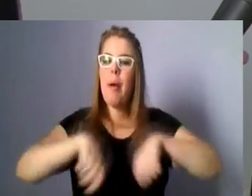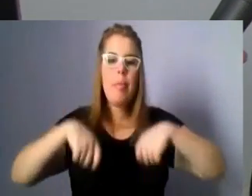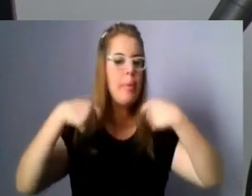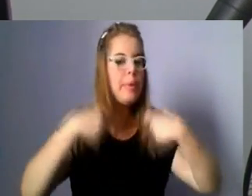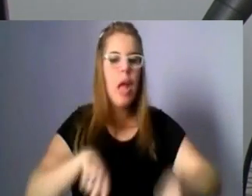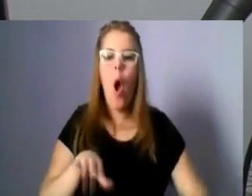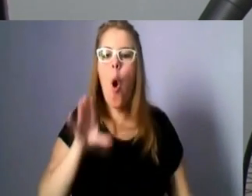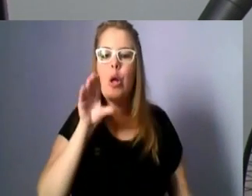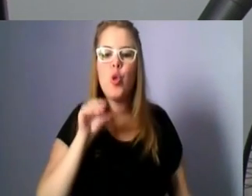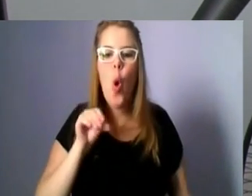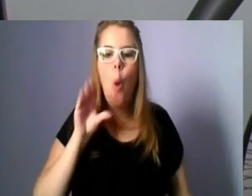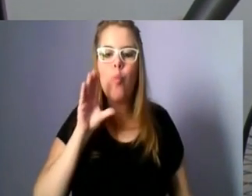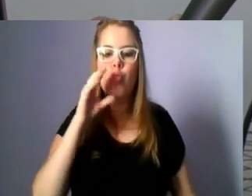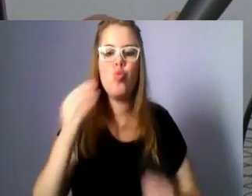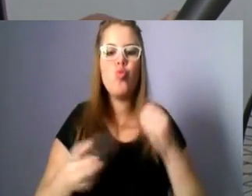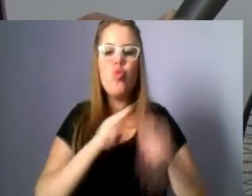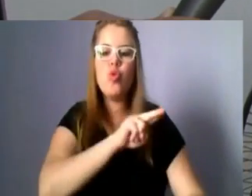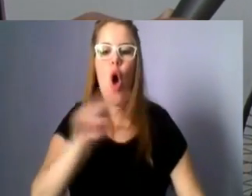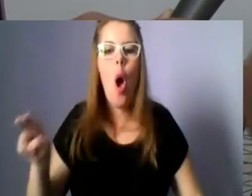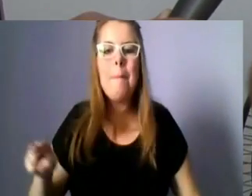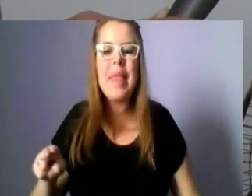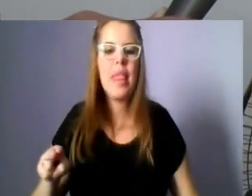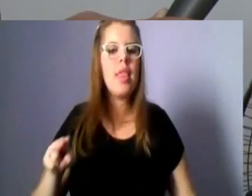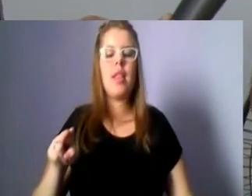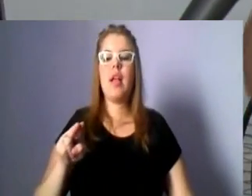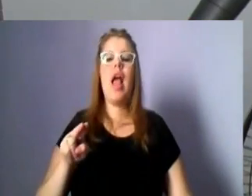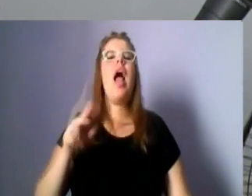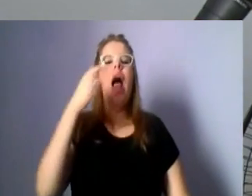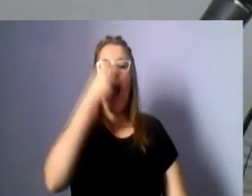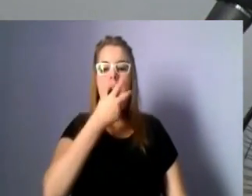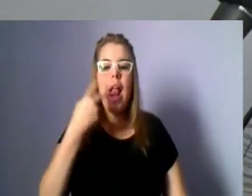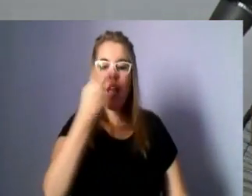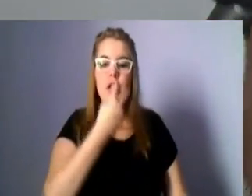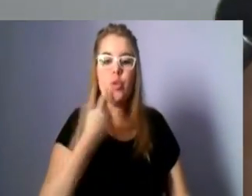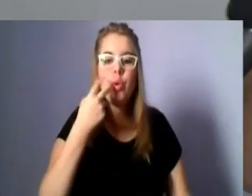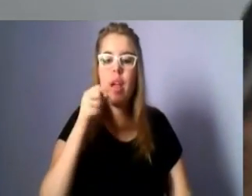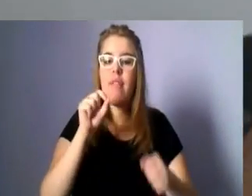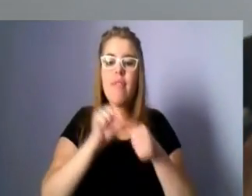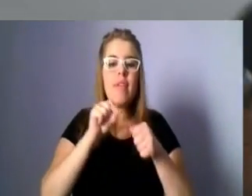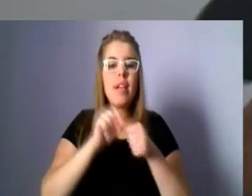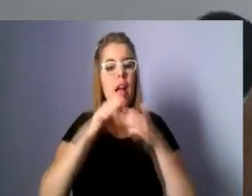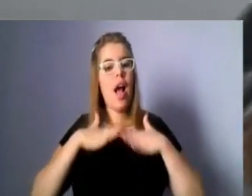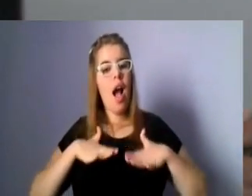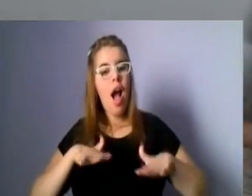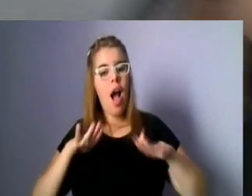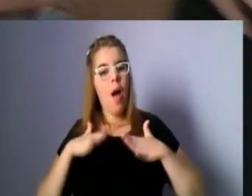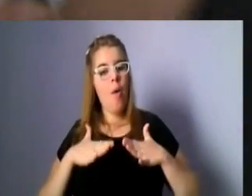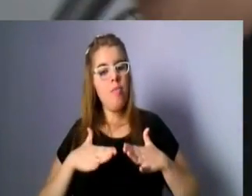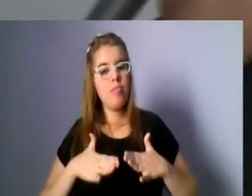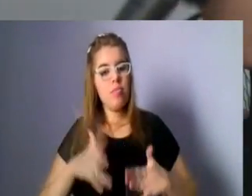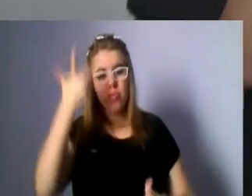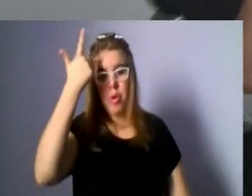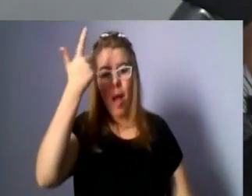ficar como você chama. Não precisa. A leitura labial, ela é feita com calma,